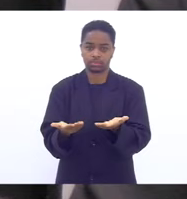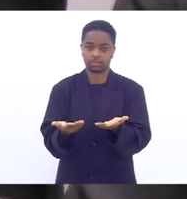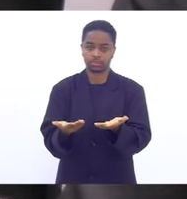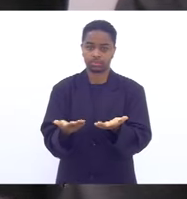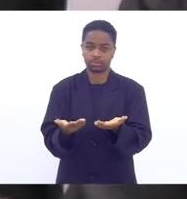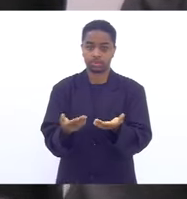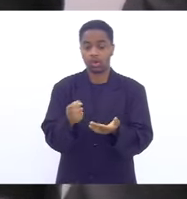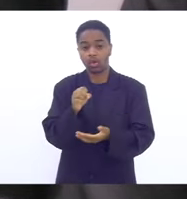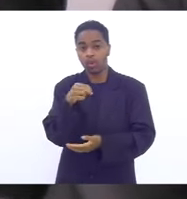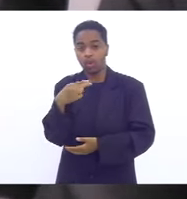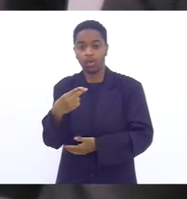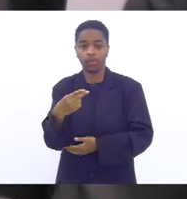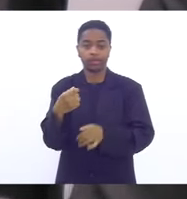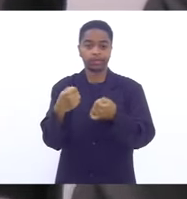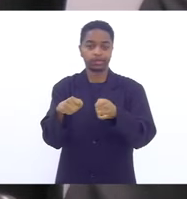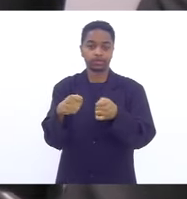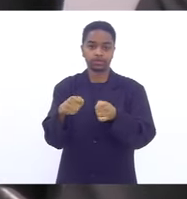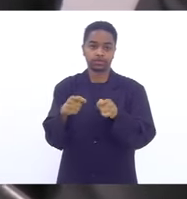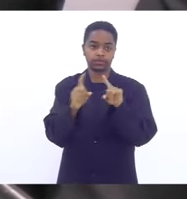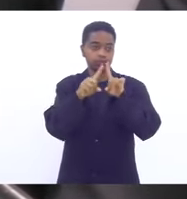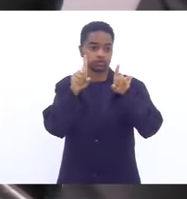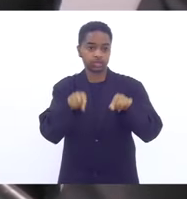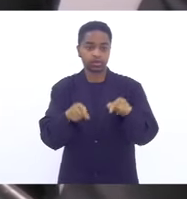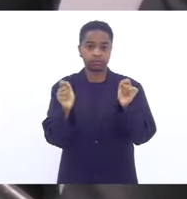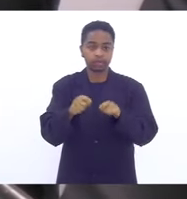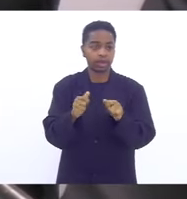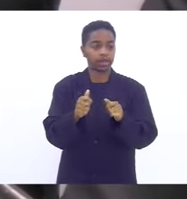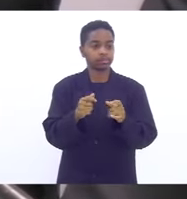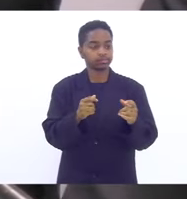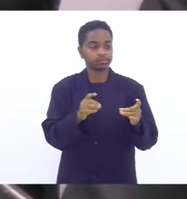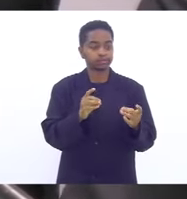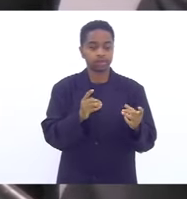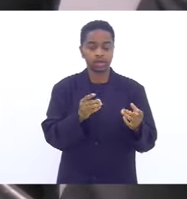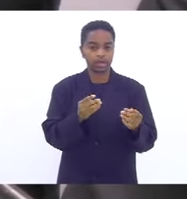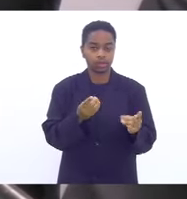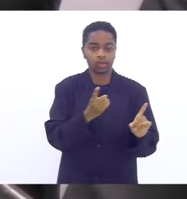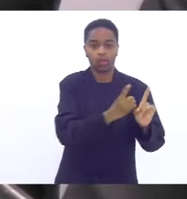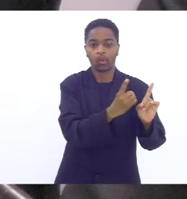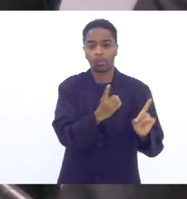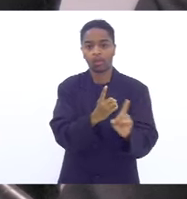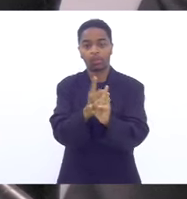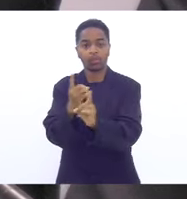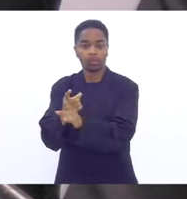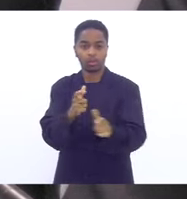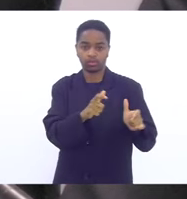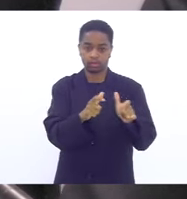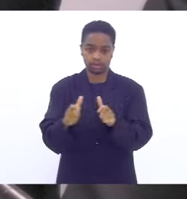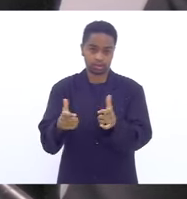situação reserva para que possa atender efetivamente ao que vem sendo dito.